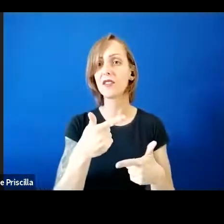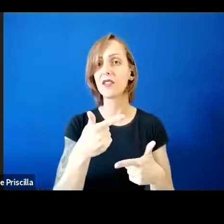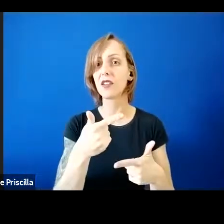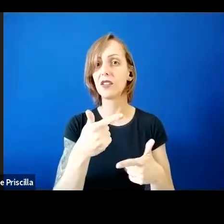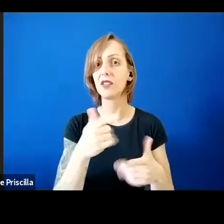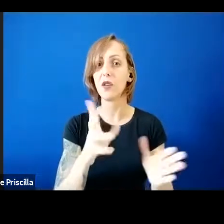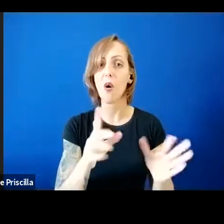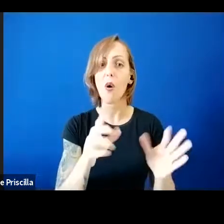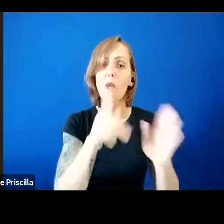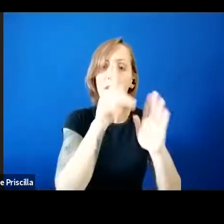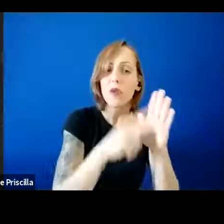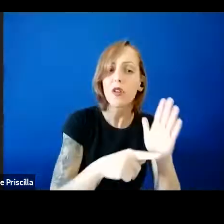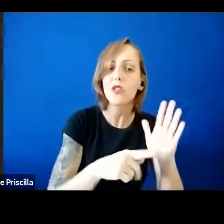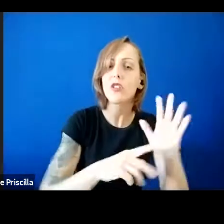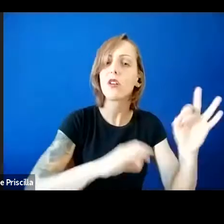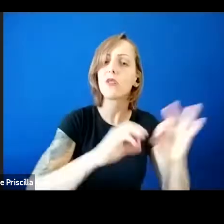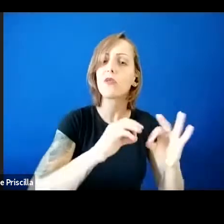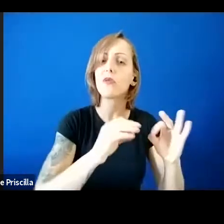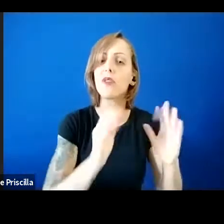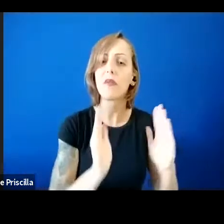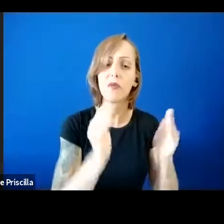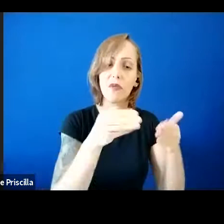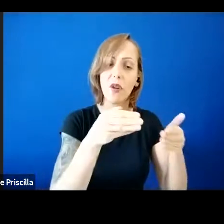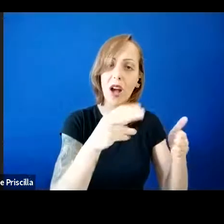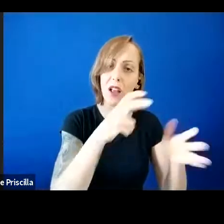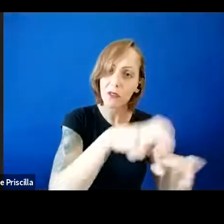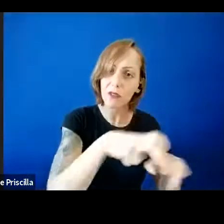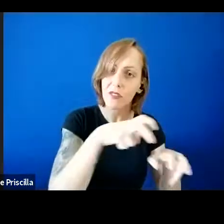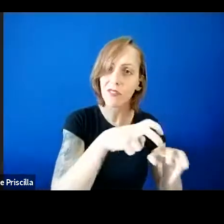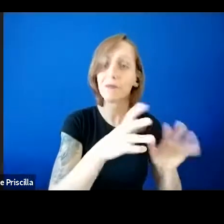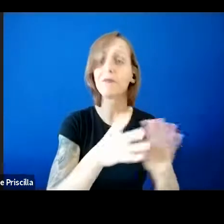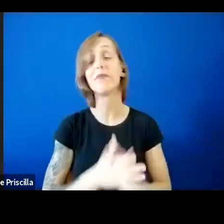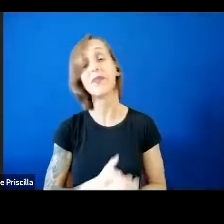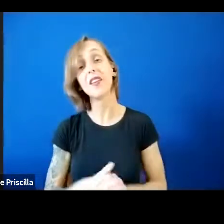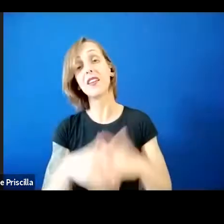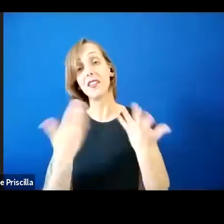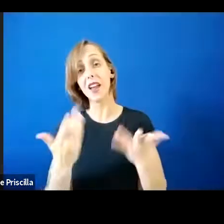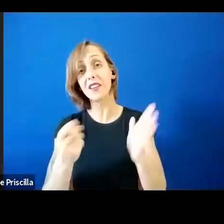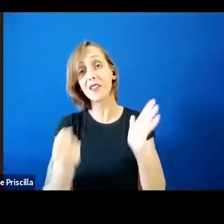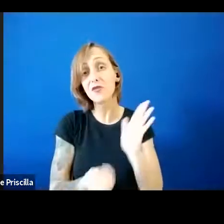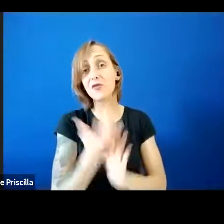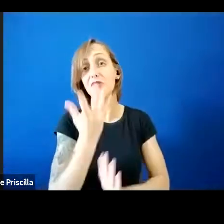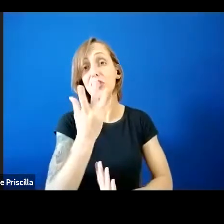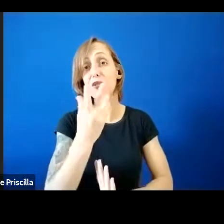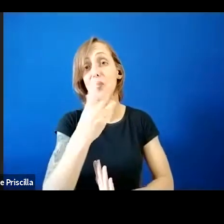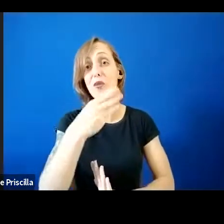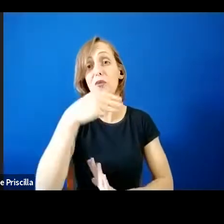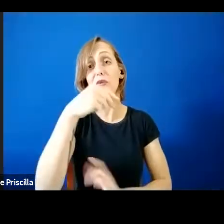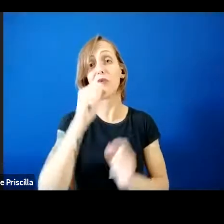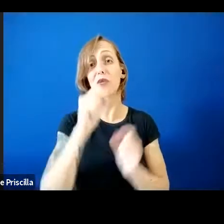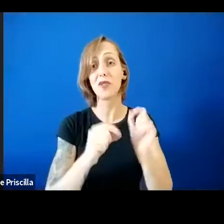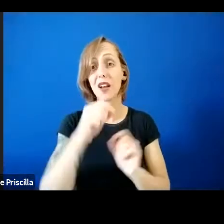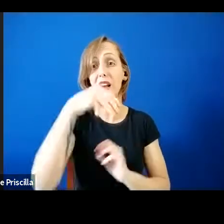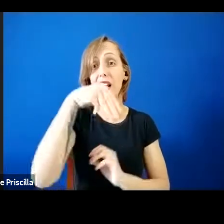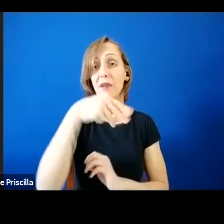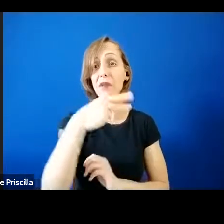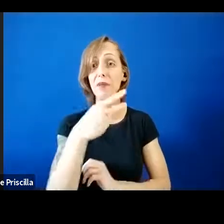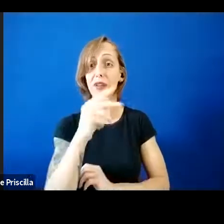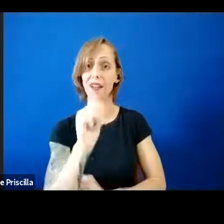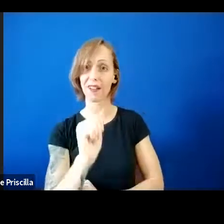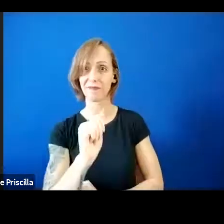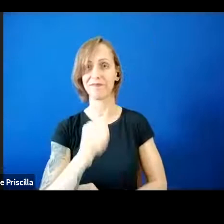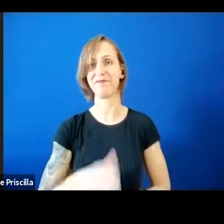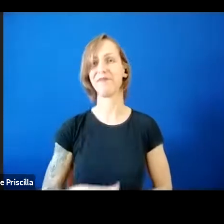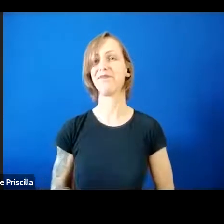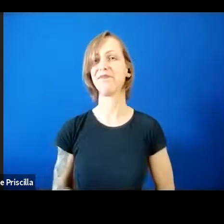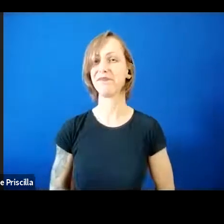acampamentos, através das nossas lutas, que surgiu, então, o MPA. E aí, a partir das nossas lutas, nossos acampamentos, que fomos